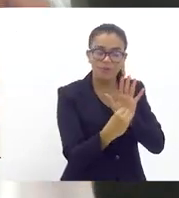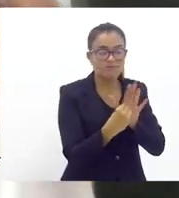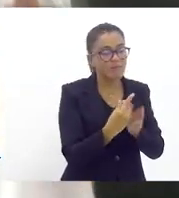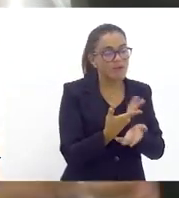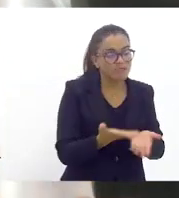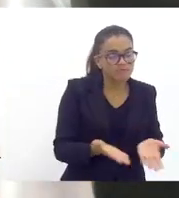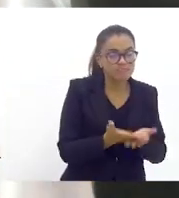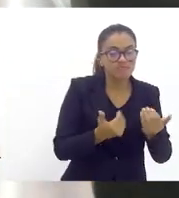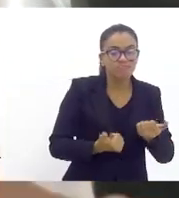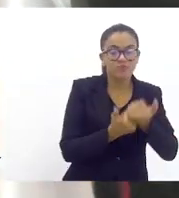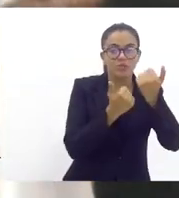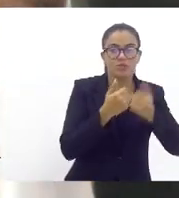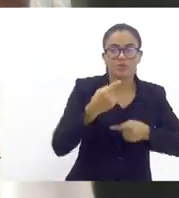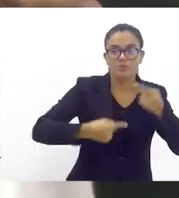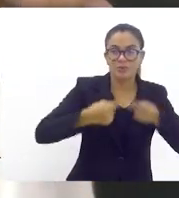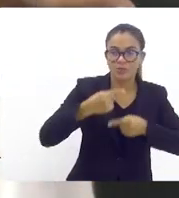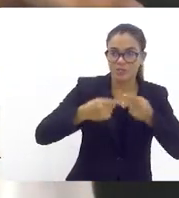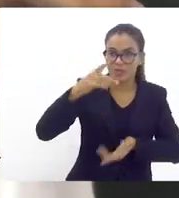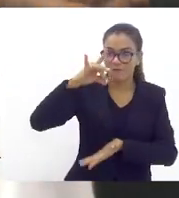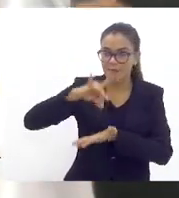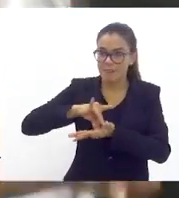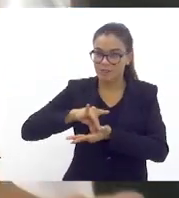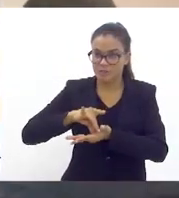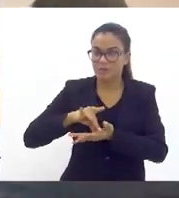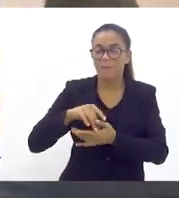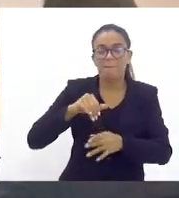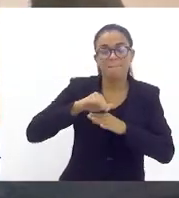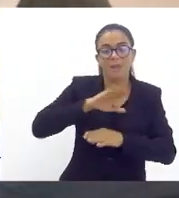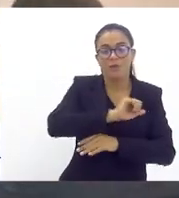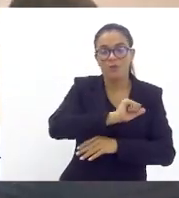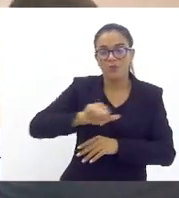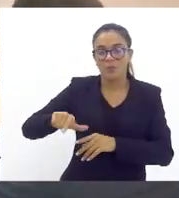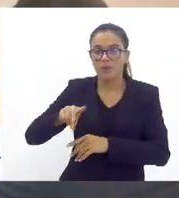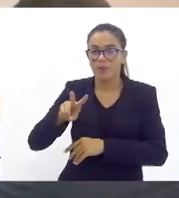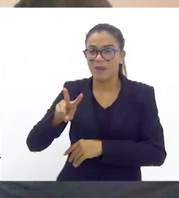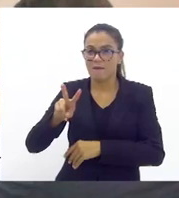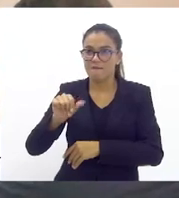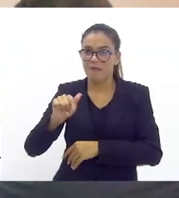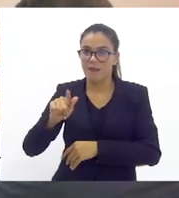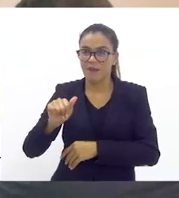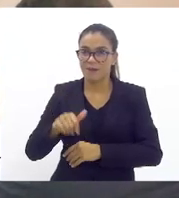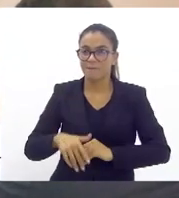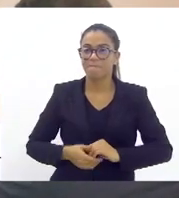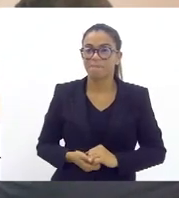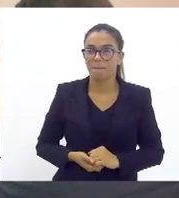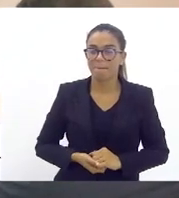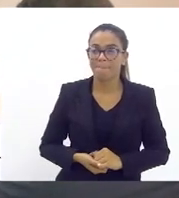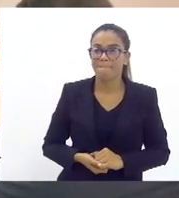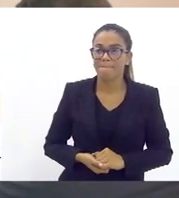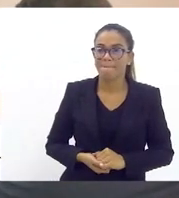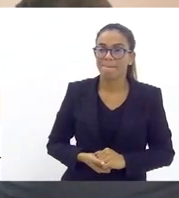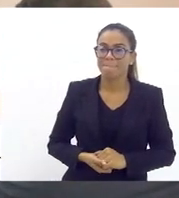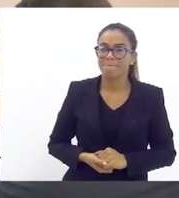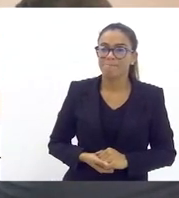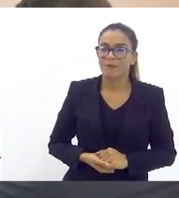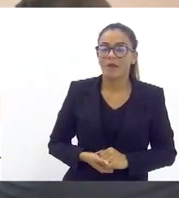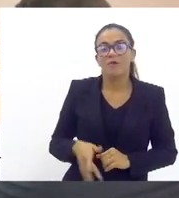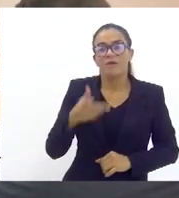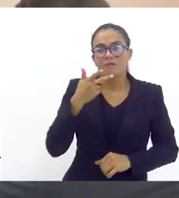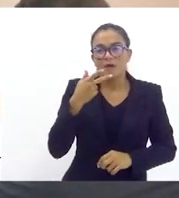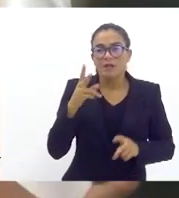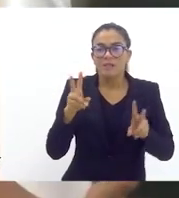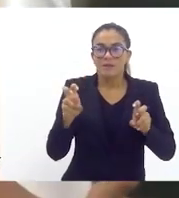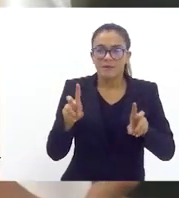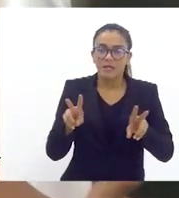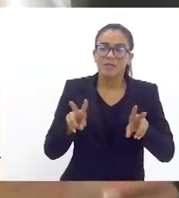FAITEC, políticas de ação afirmativa que vão além da reserva de vaga, mas também a concessão de auxílios. Foi colocado aqui sobre